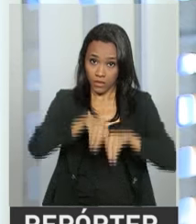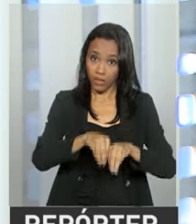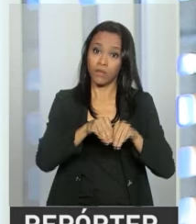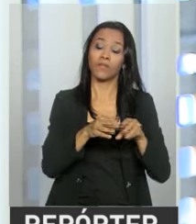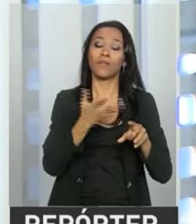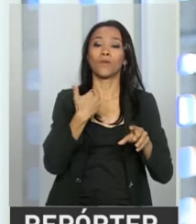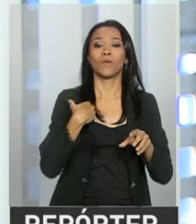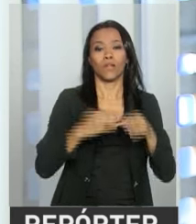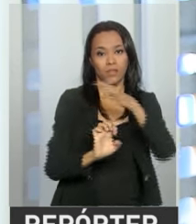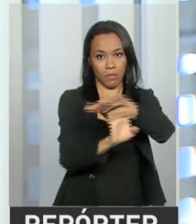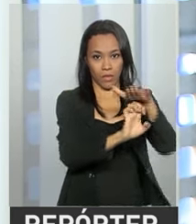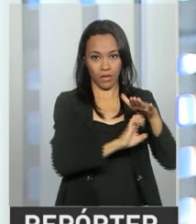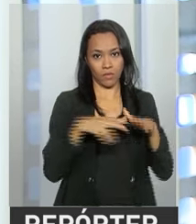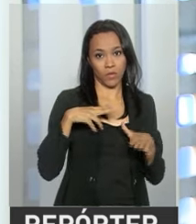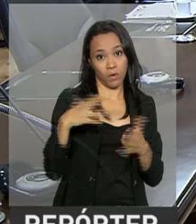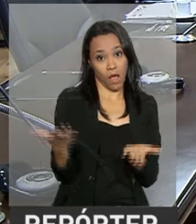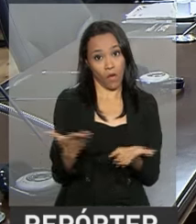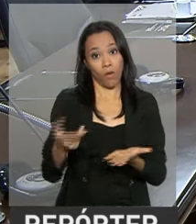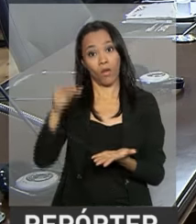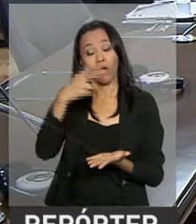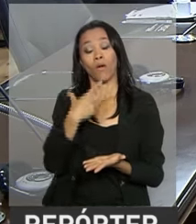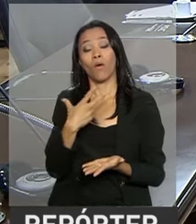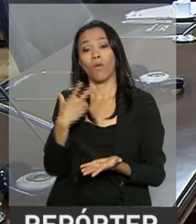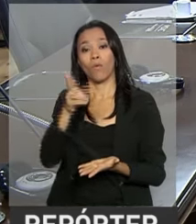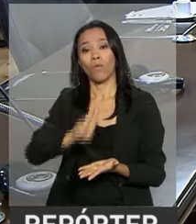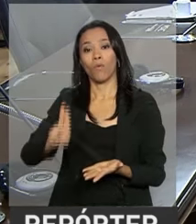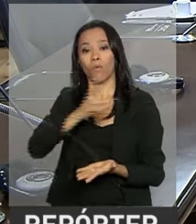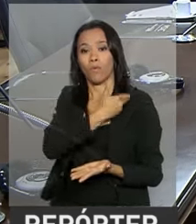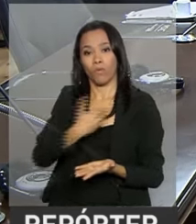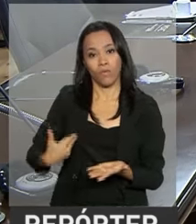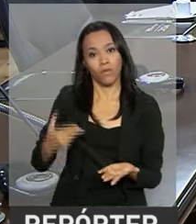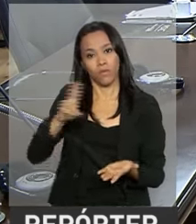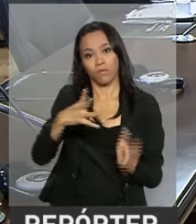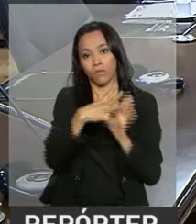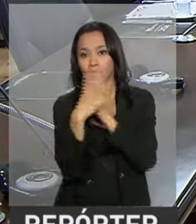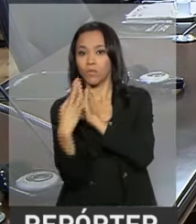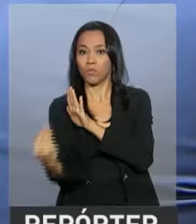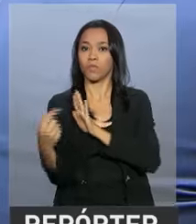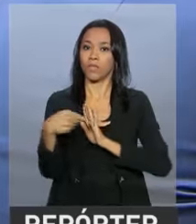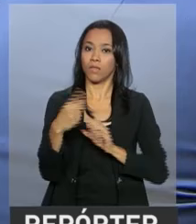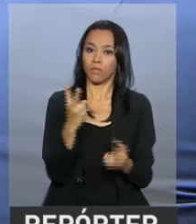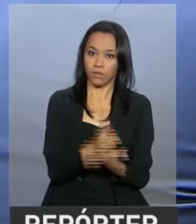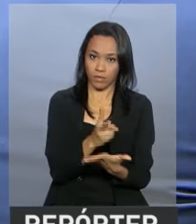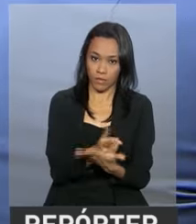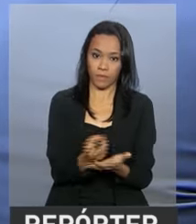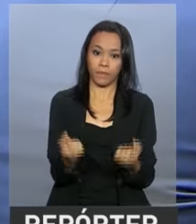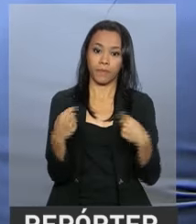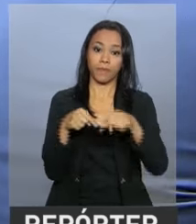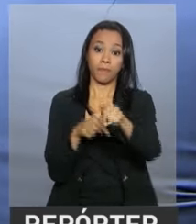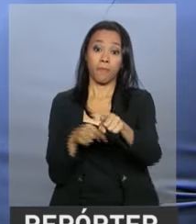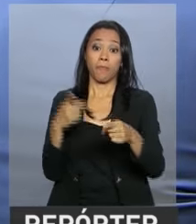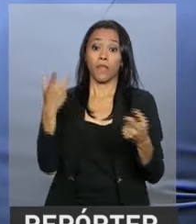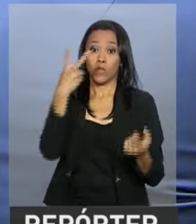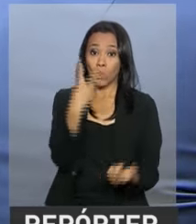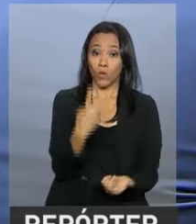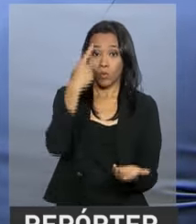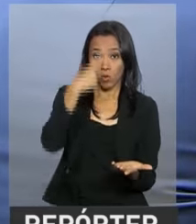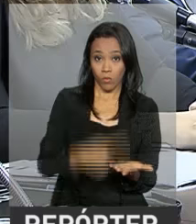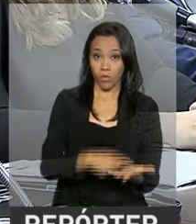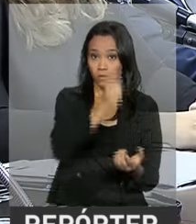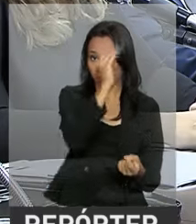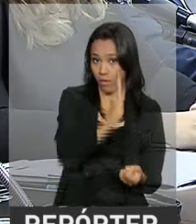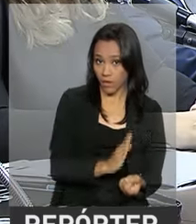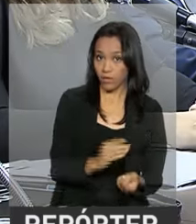com o governo também trabalhando em cima disso para aprimorar ainda mais o Bim no país dois acordos foram firmados entre o Brasil e o Reino